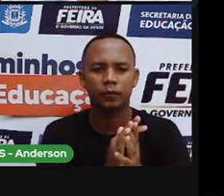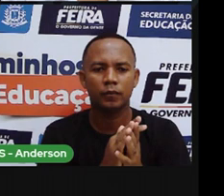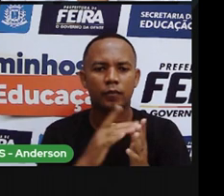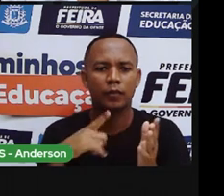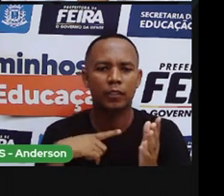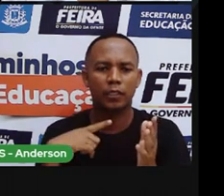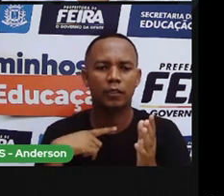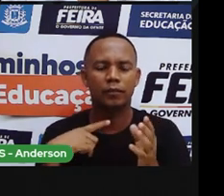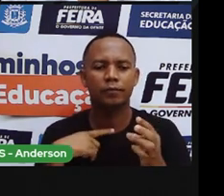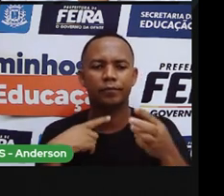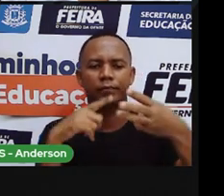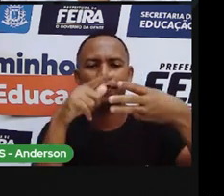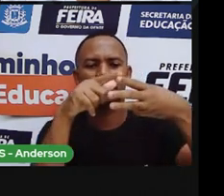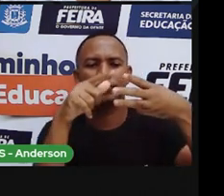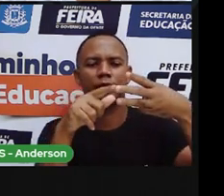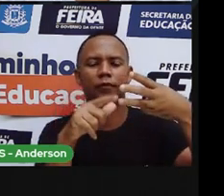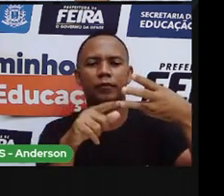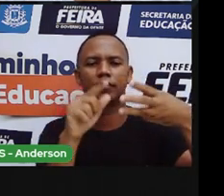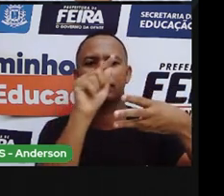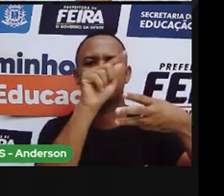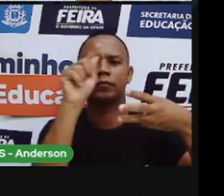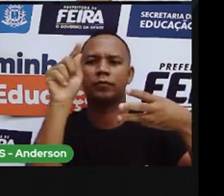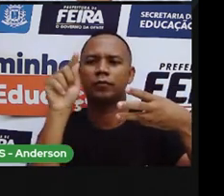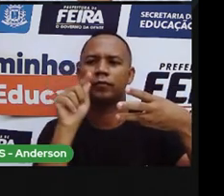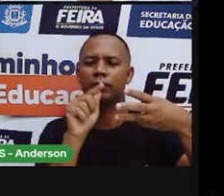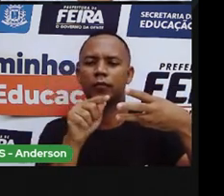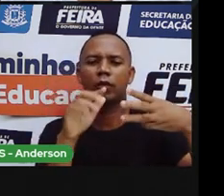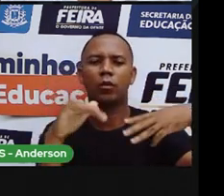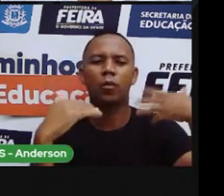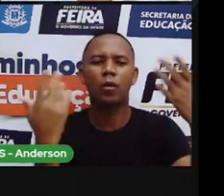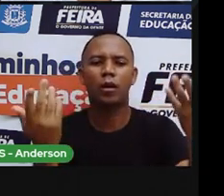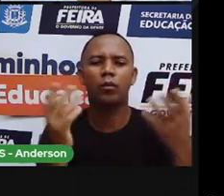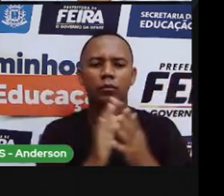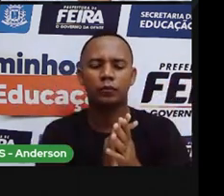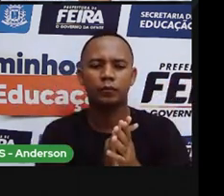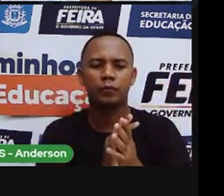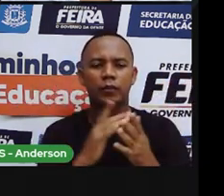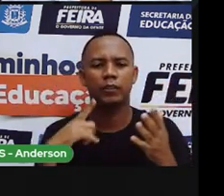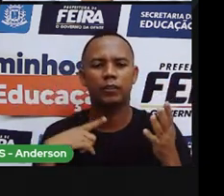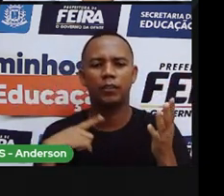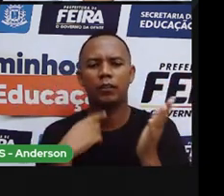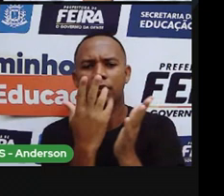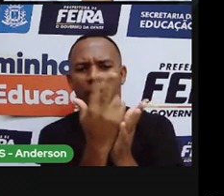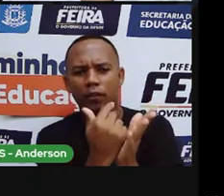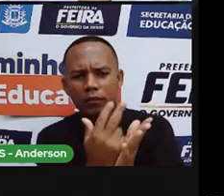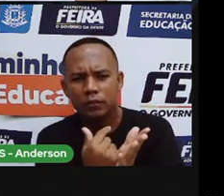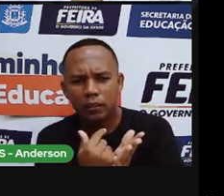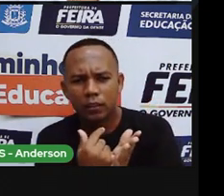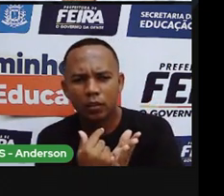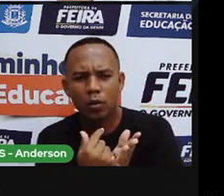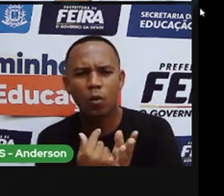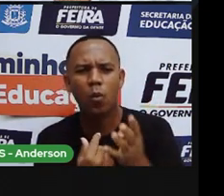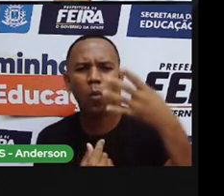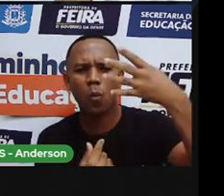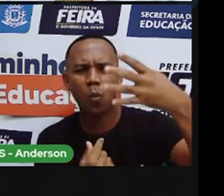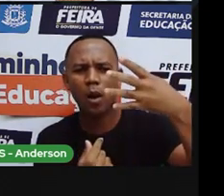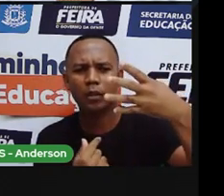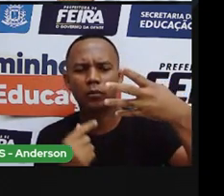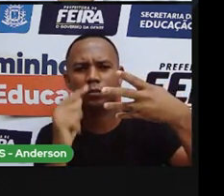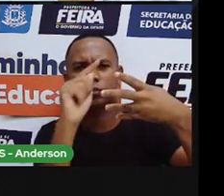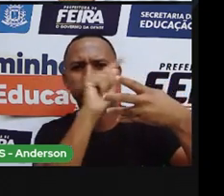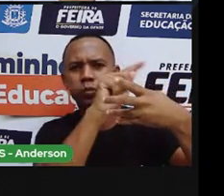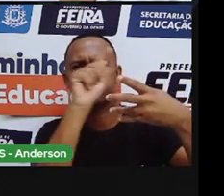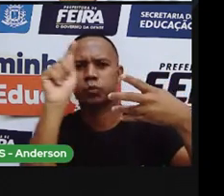três pontas? E qual é a figura que tem quatro lados e dois são do mesmo tamanho,